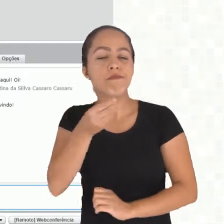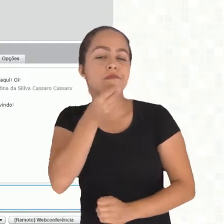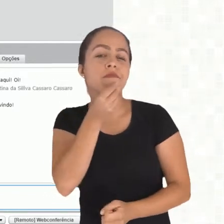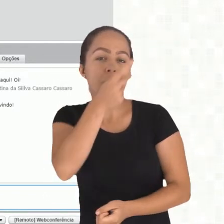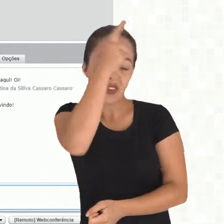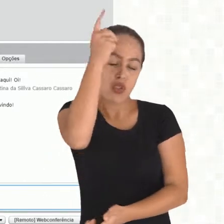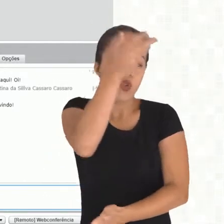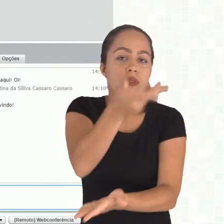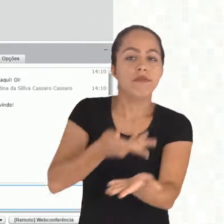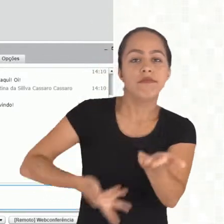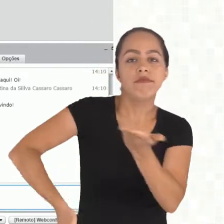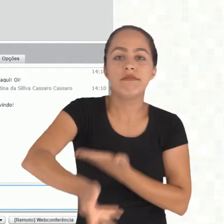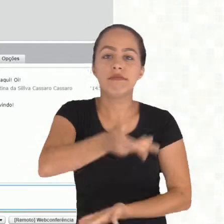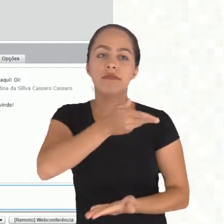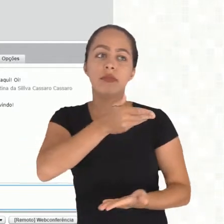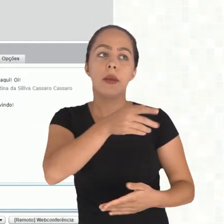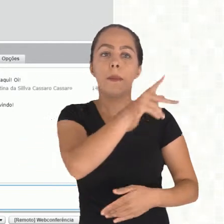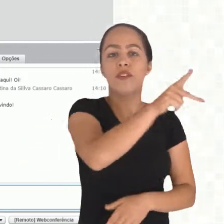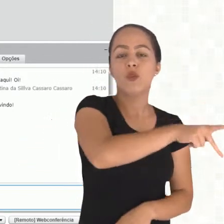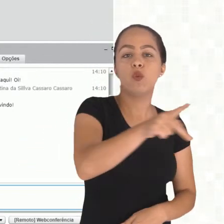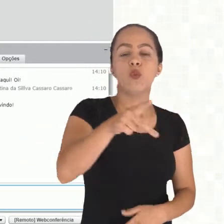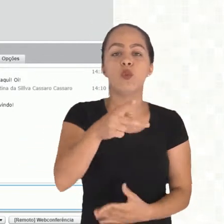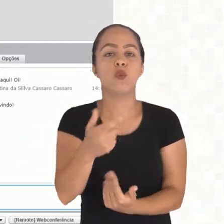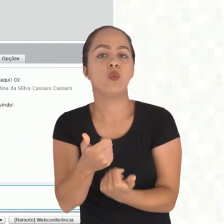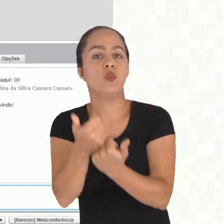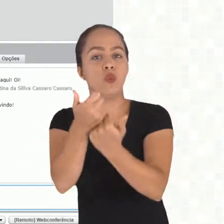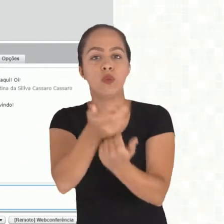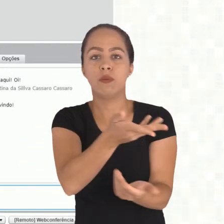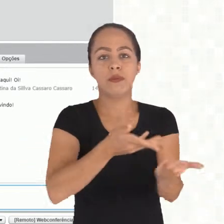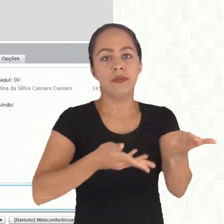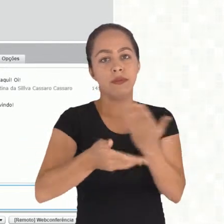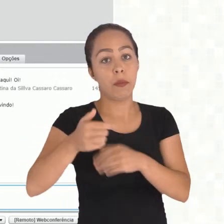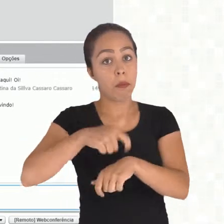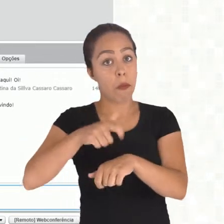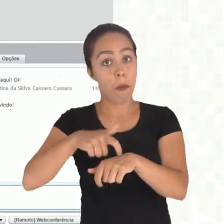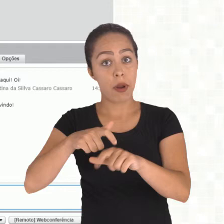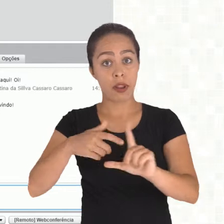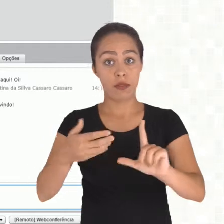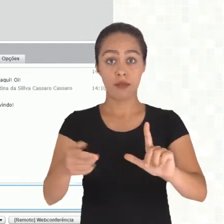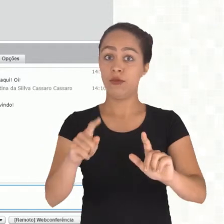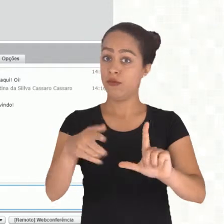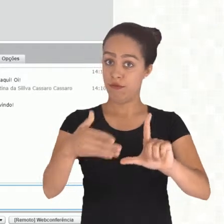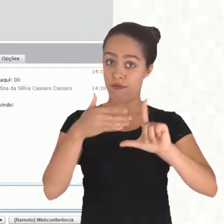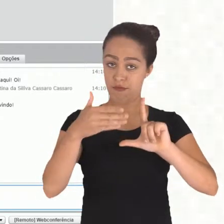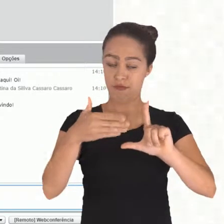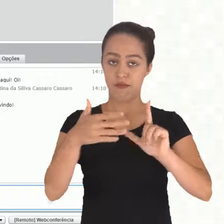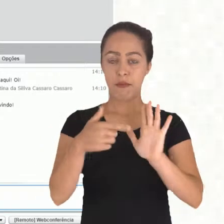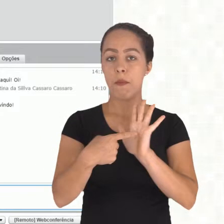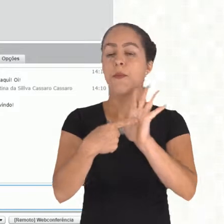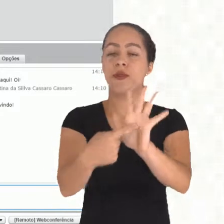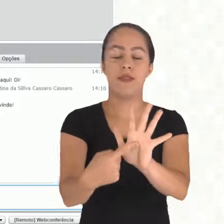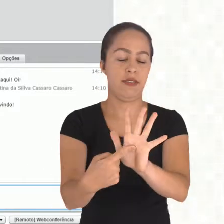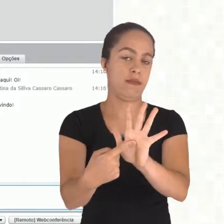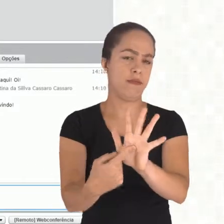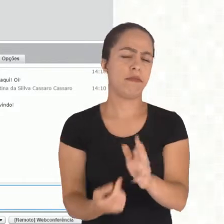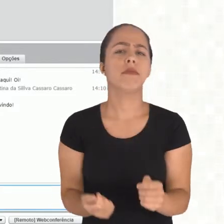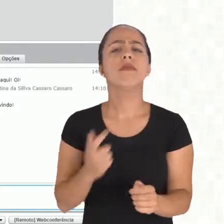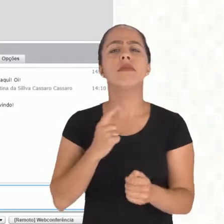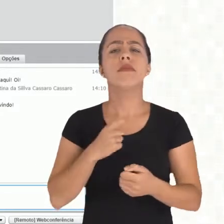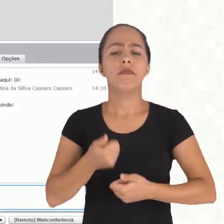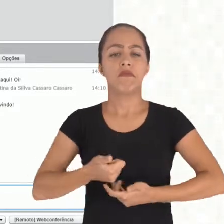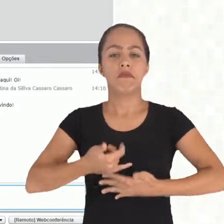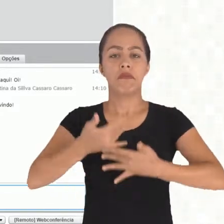maneira de fazer com que os alunos interajam com os tutores os moderadores e o apresentador durante apresentações habilitar o microfone